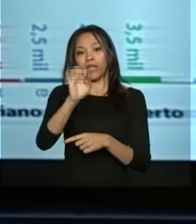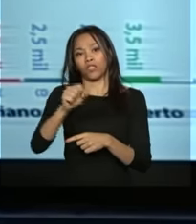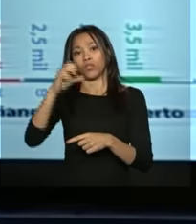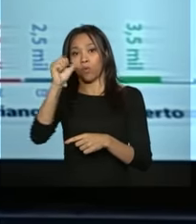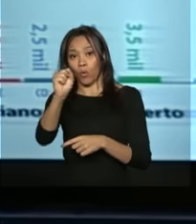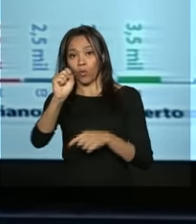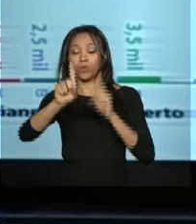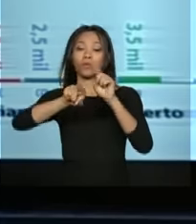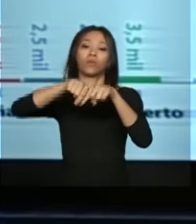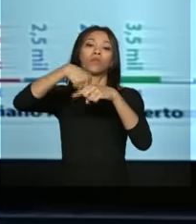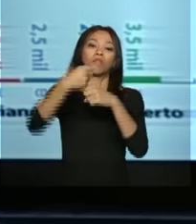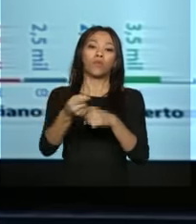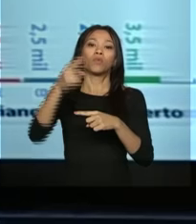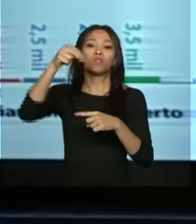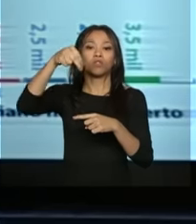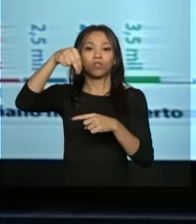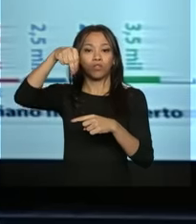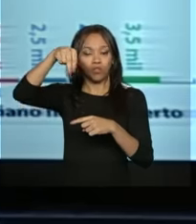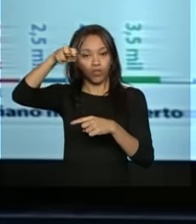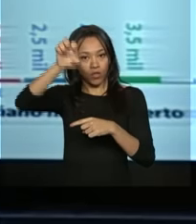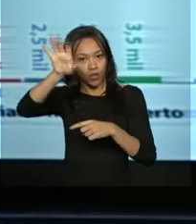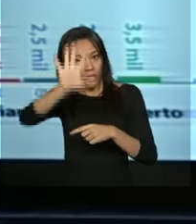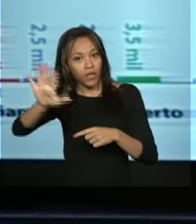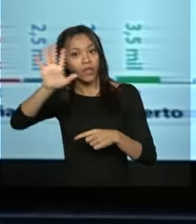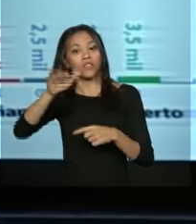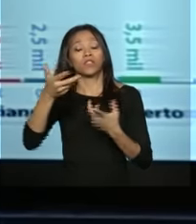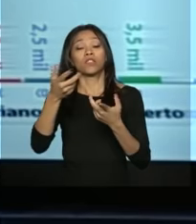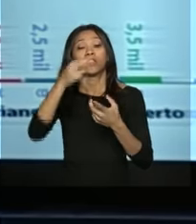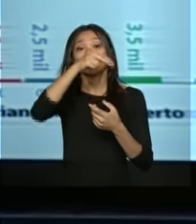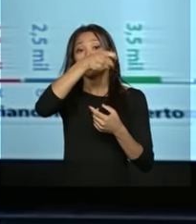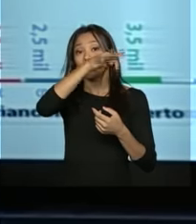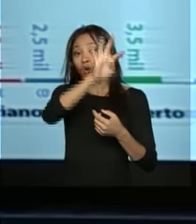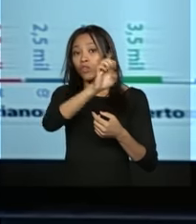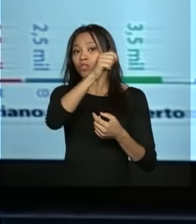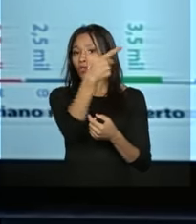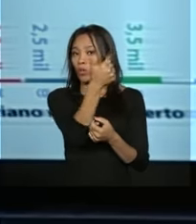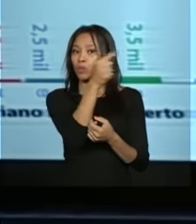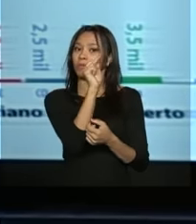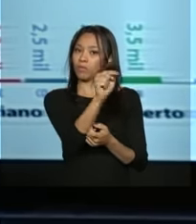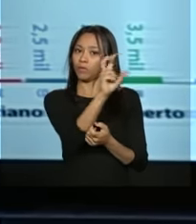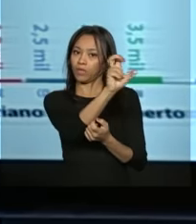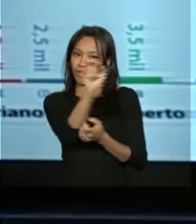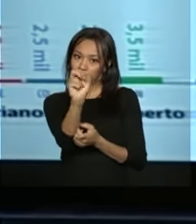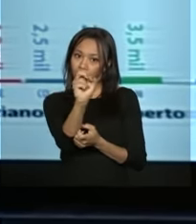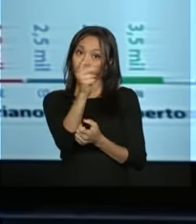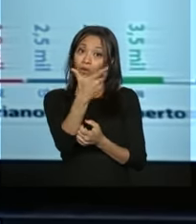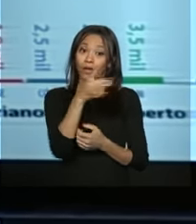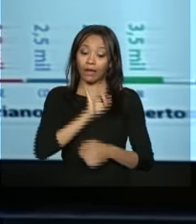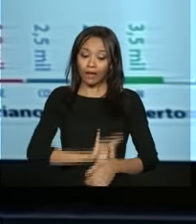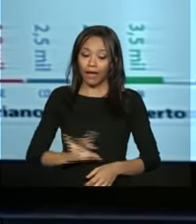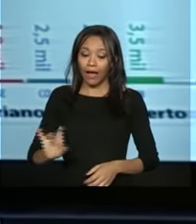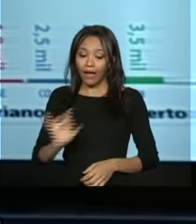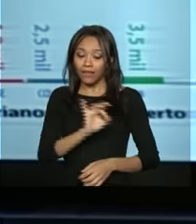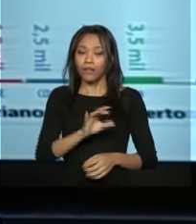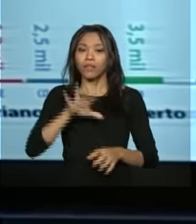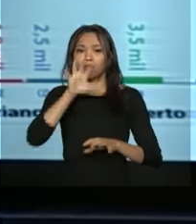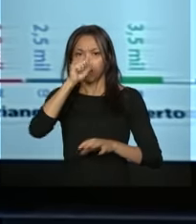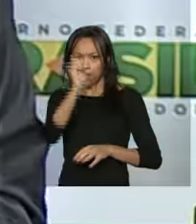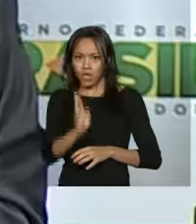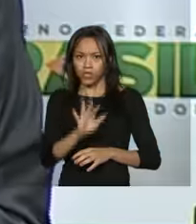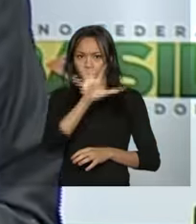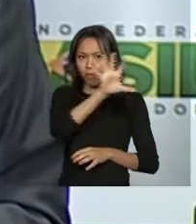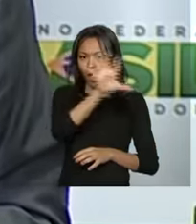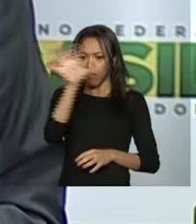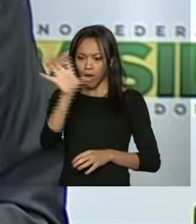85 Nordeste também norte 12.500 e o stente metálico não recoberto com preço variando entre